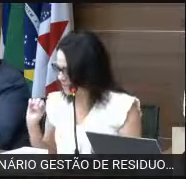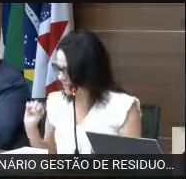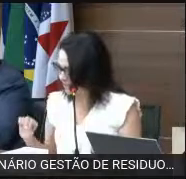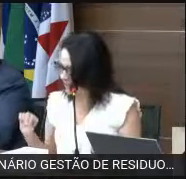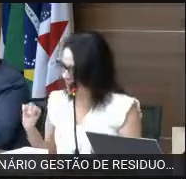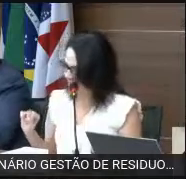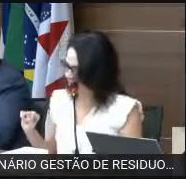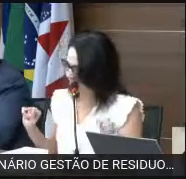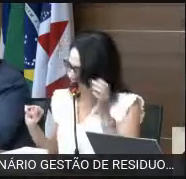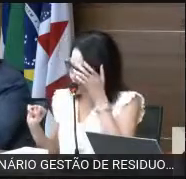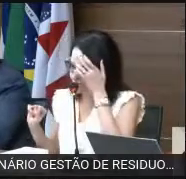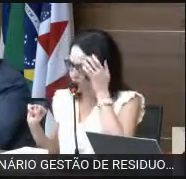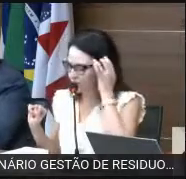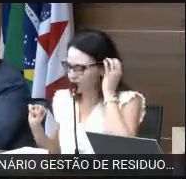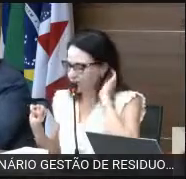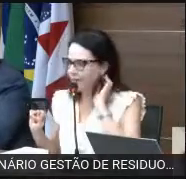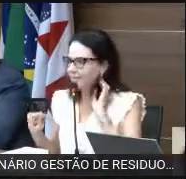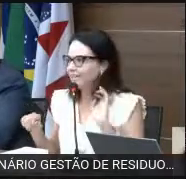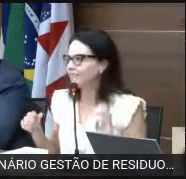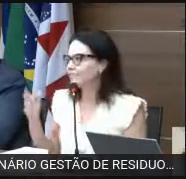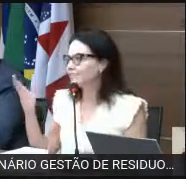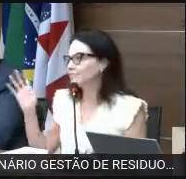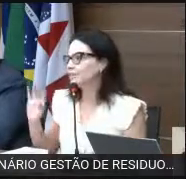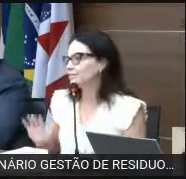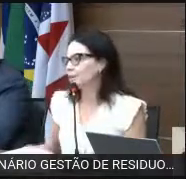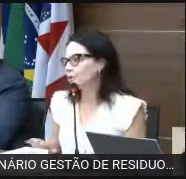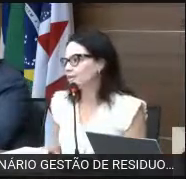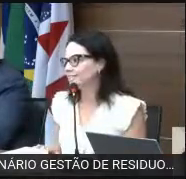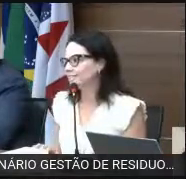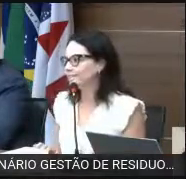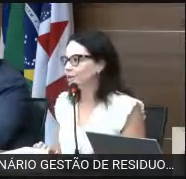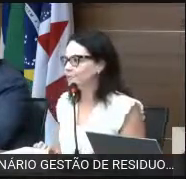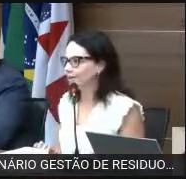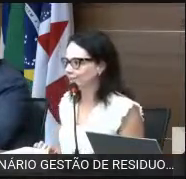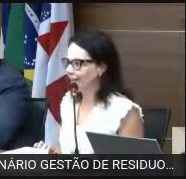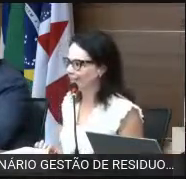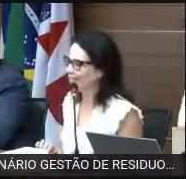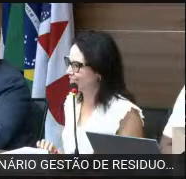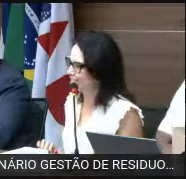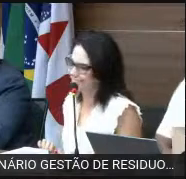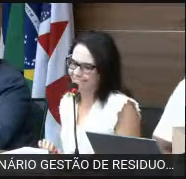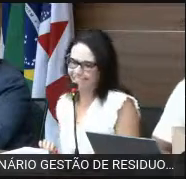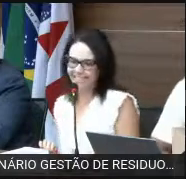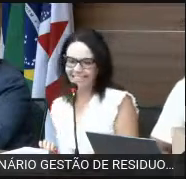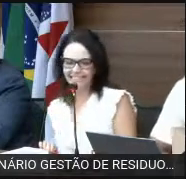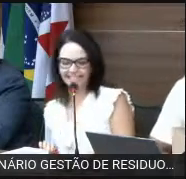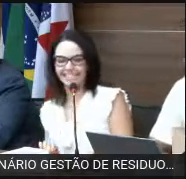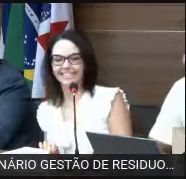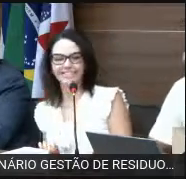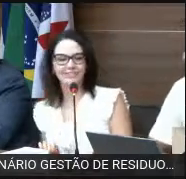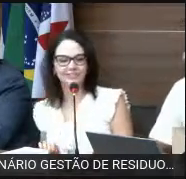Central das Cooperativas de Materiais Recicláveis do Distrito Federal, deve ser conhecida de Roberto Carlos.